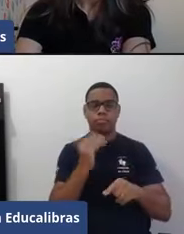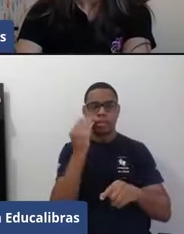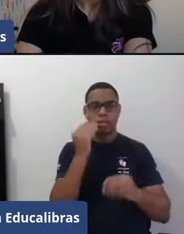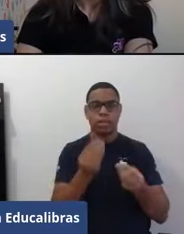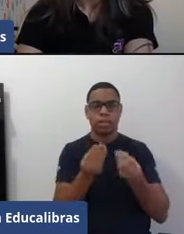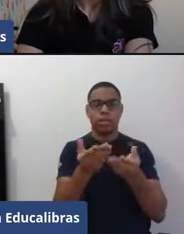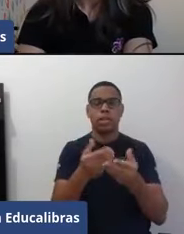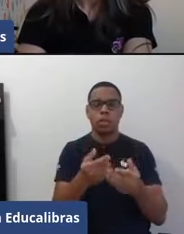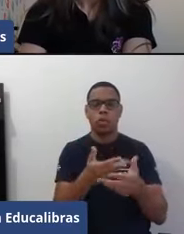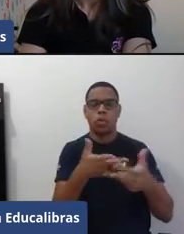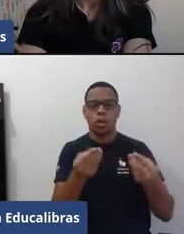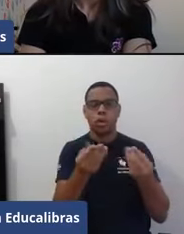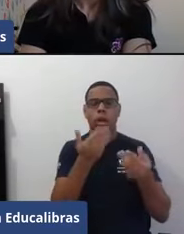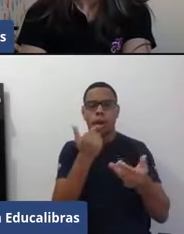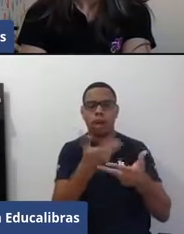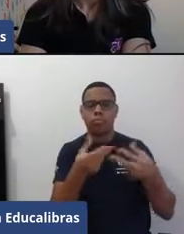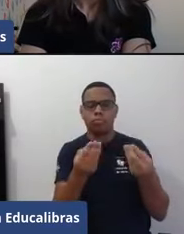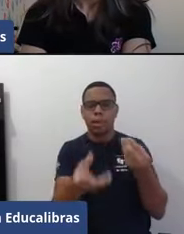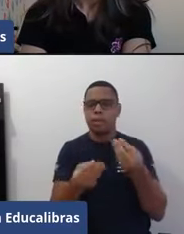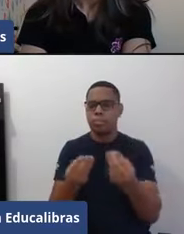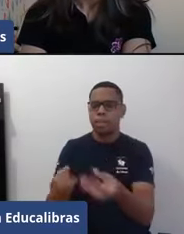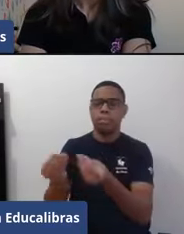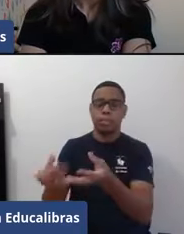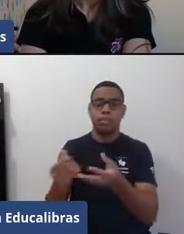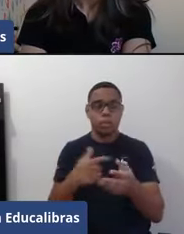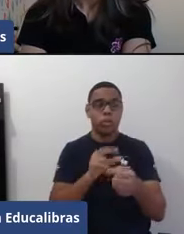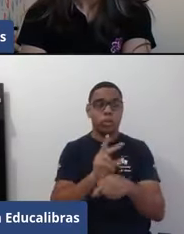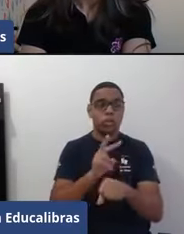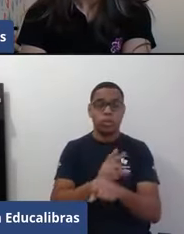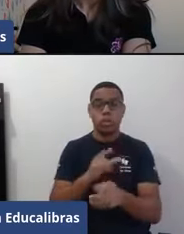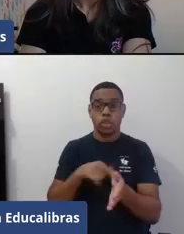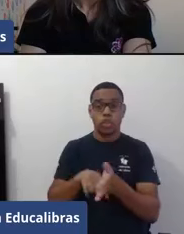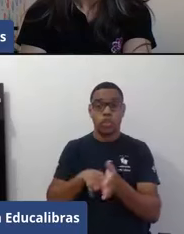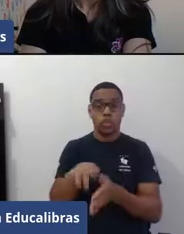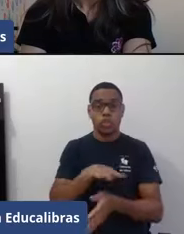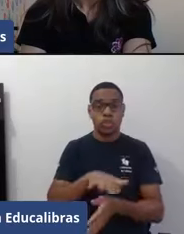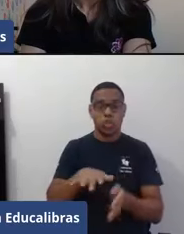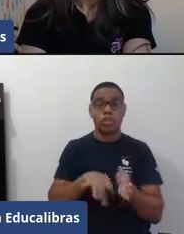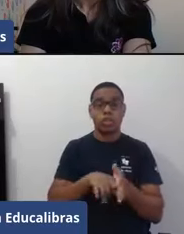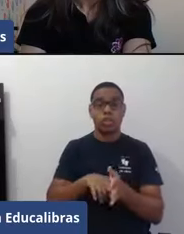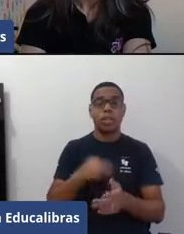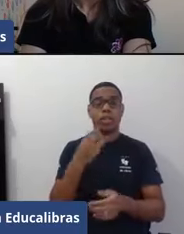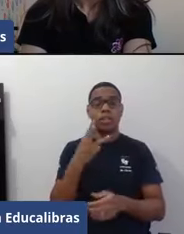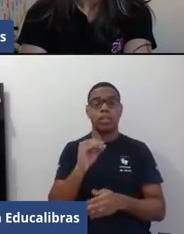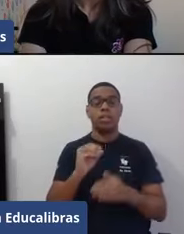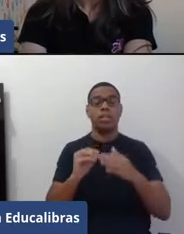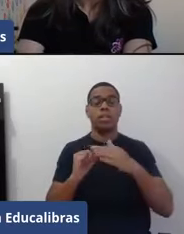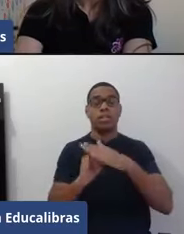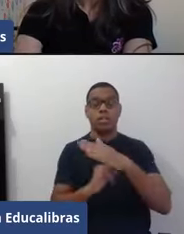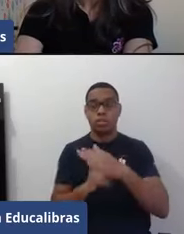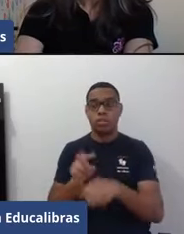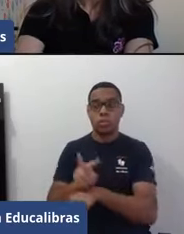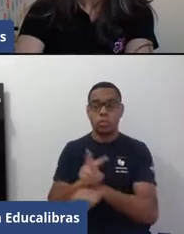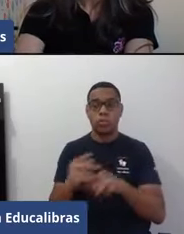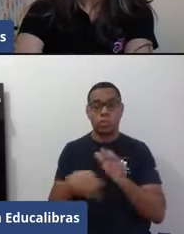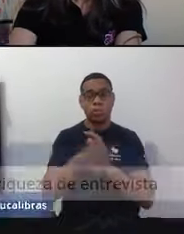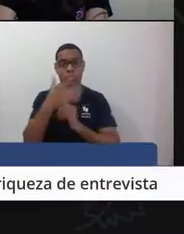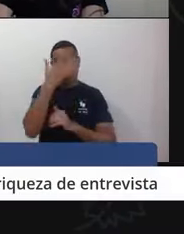de doações. Então, estamos olhando essas pessoas, estamos monitorando 30 entidades de pessoas com deficiência,